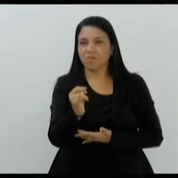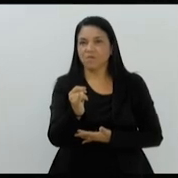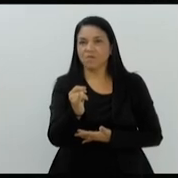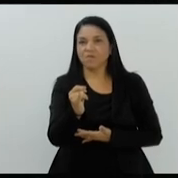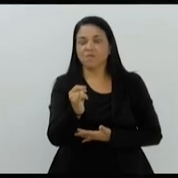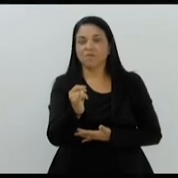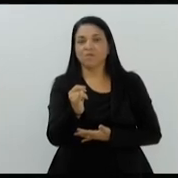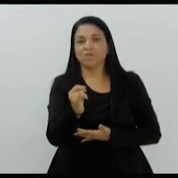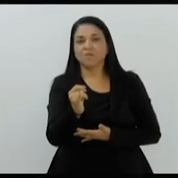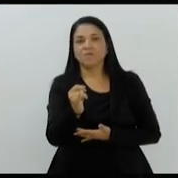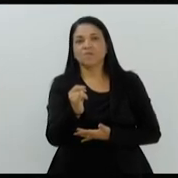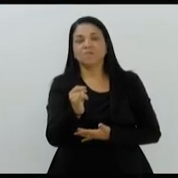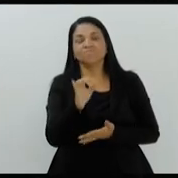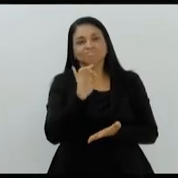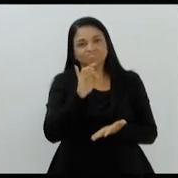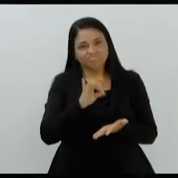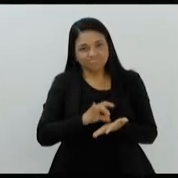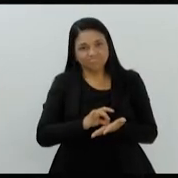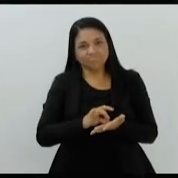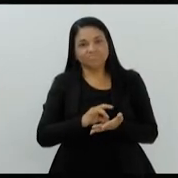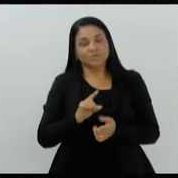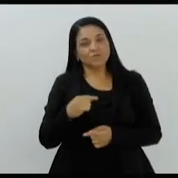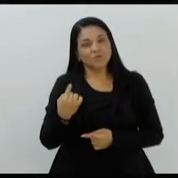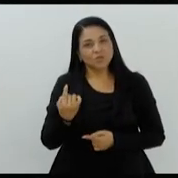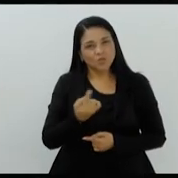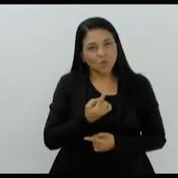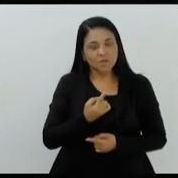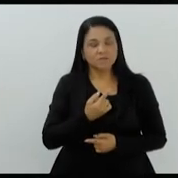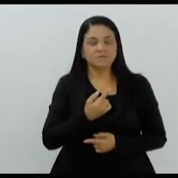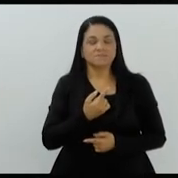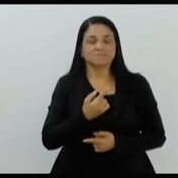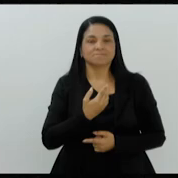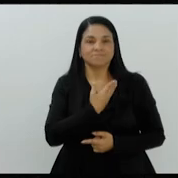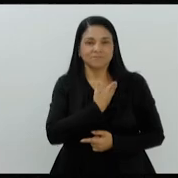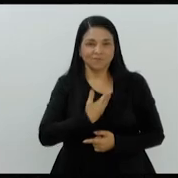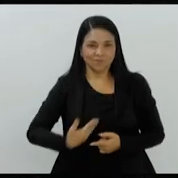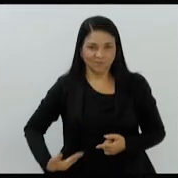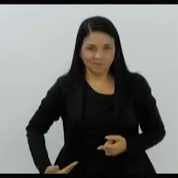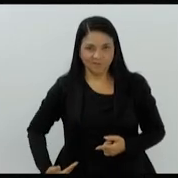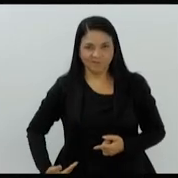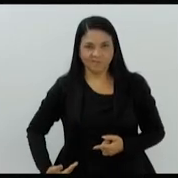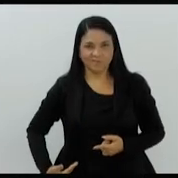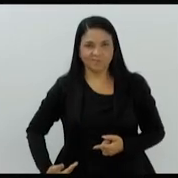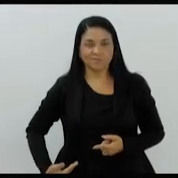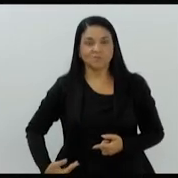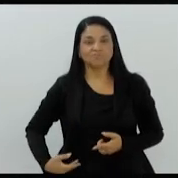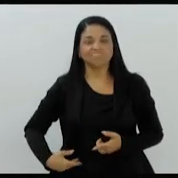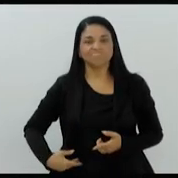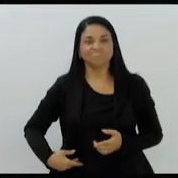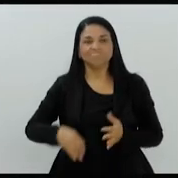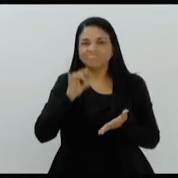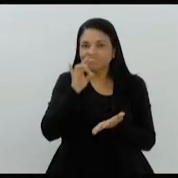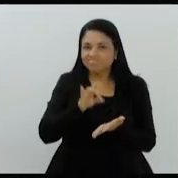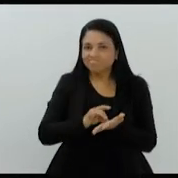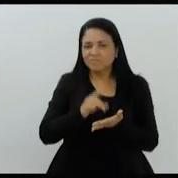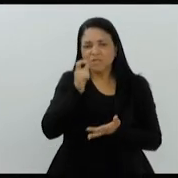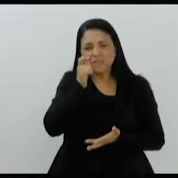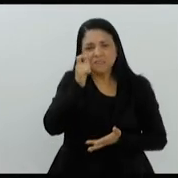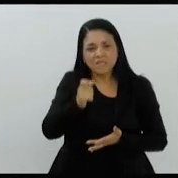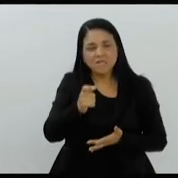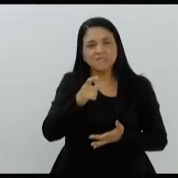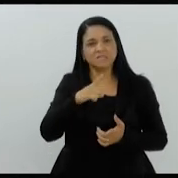fato, que nós vamos ter um governo que se interessa em fortalecer as